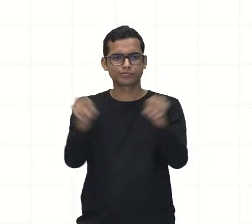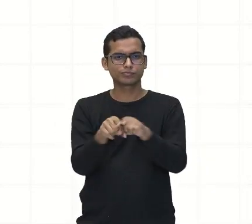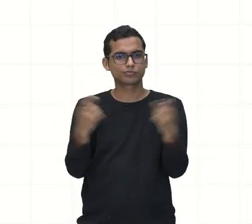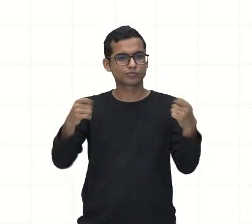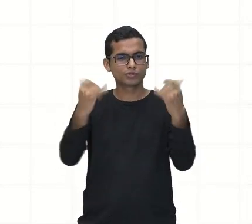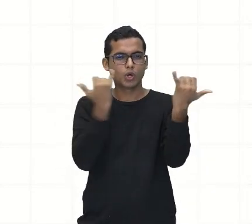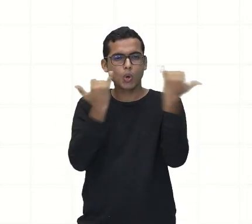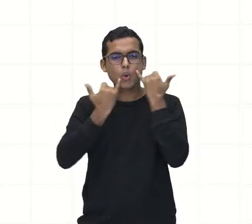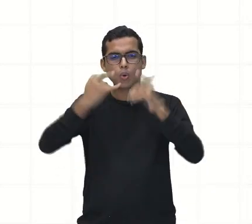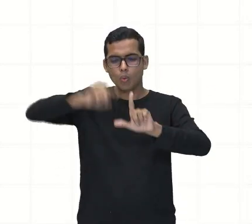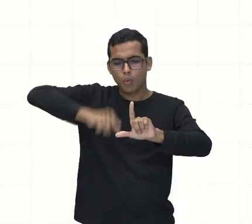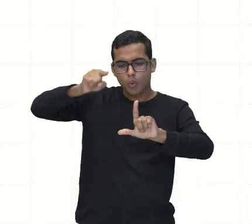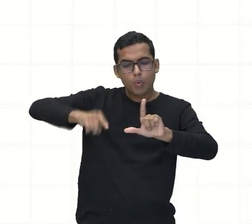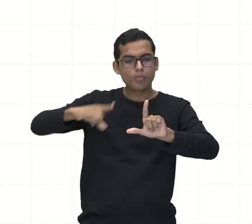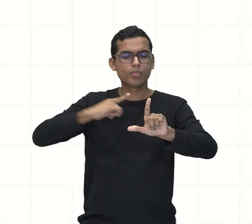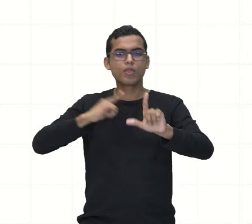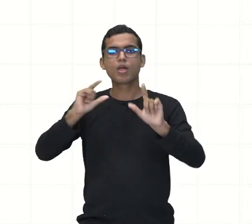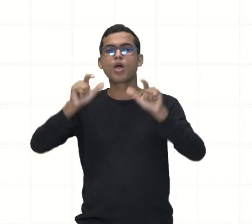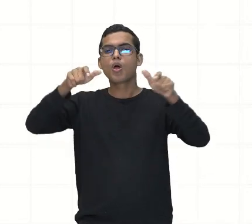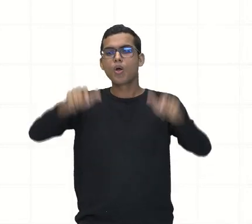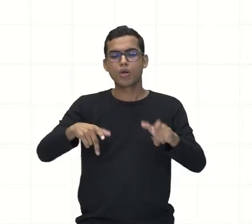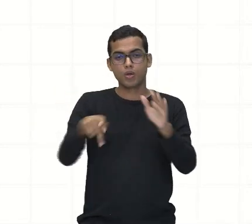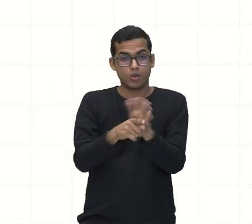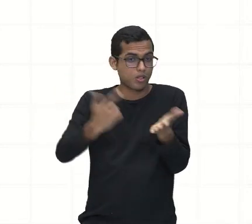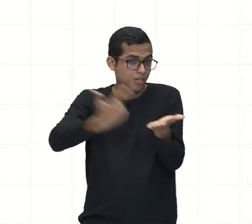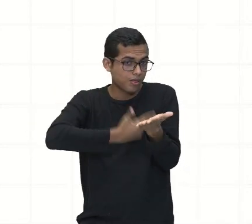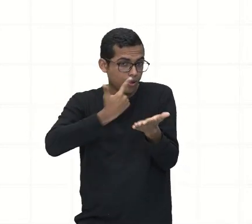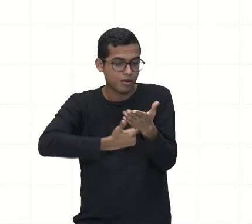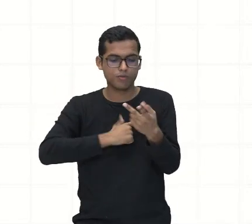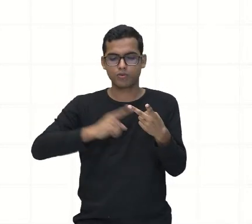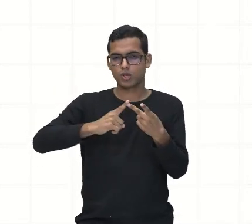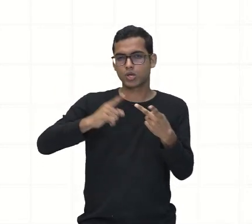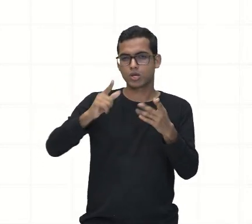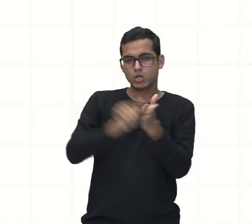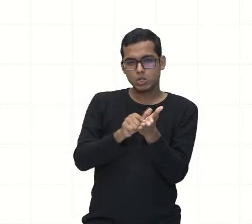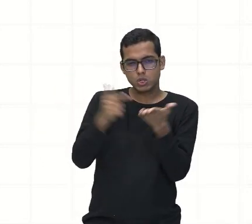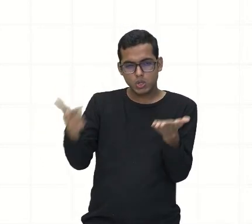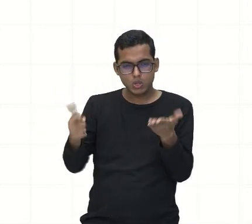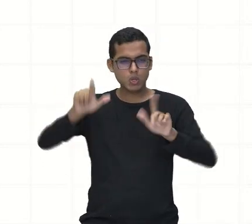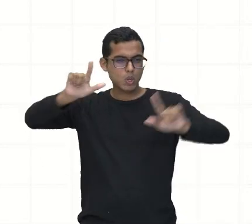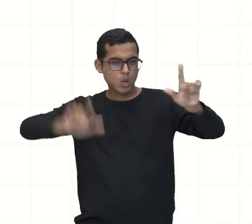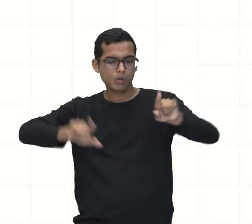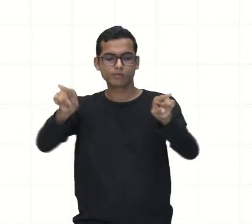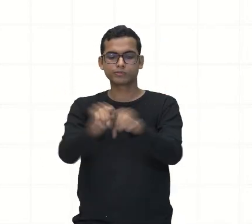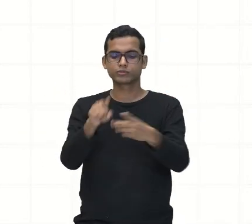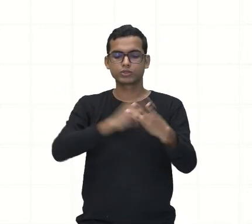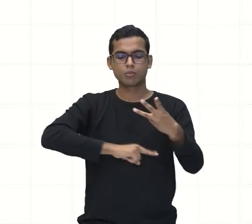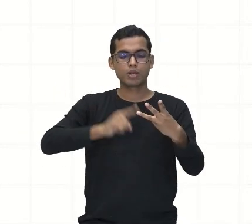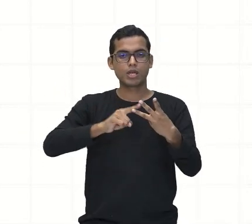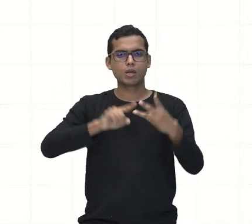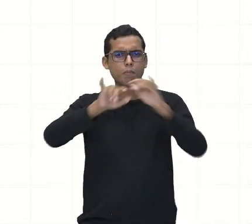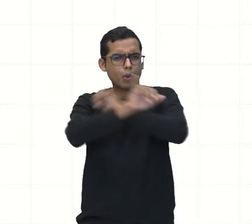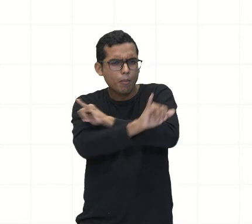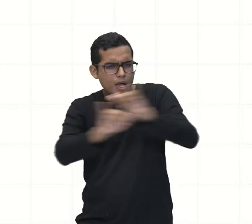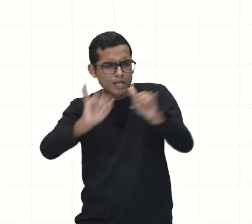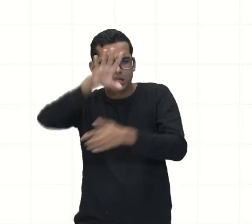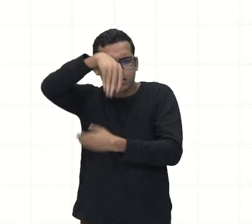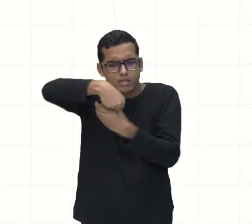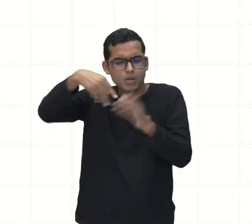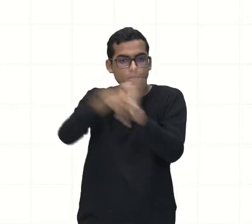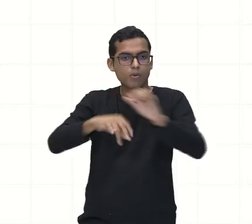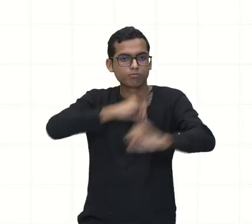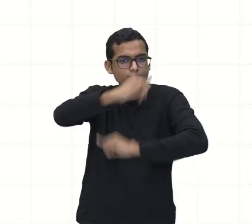em notícias, livros escolares e até em anúncios na internet. Eles são muito